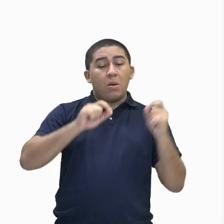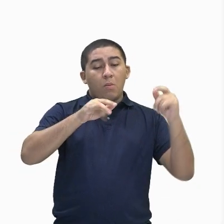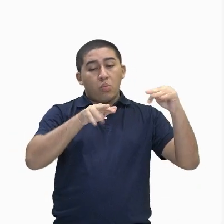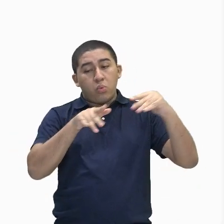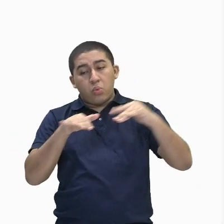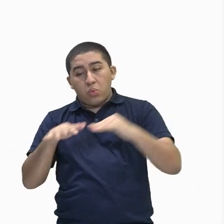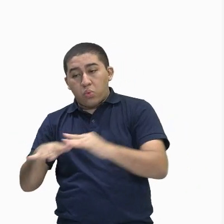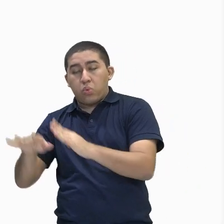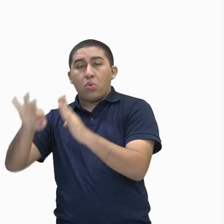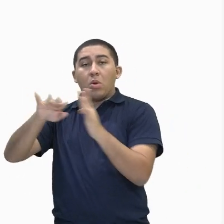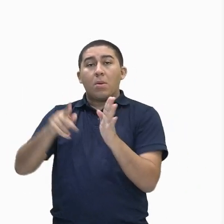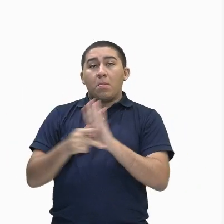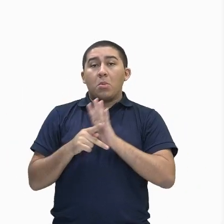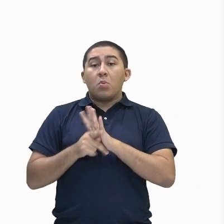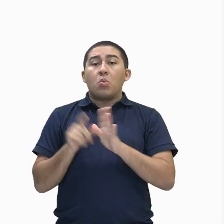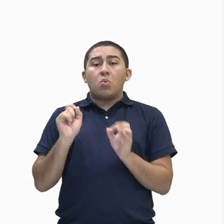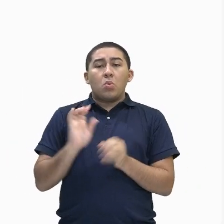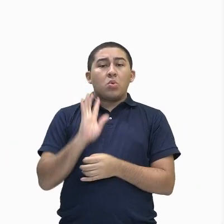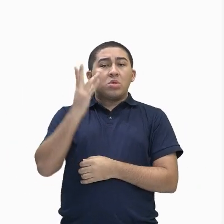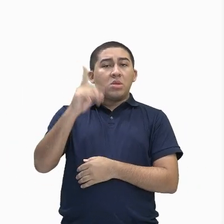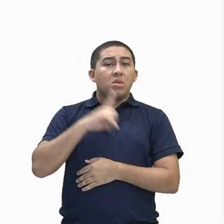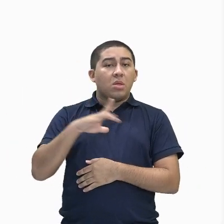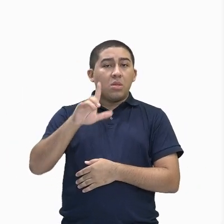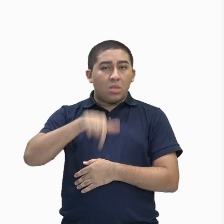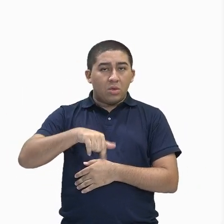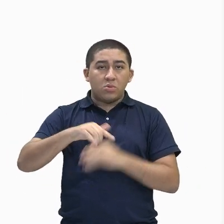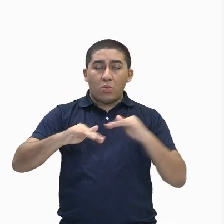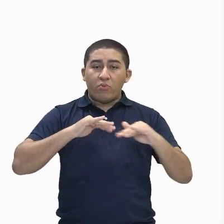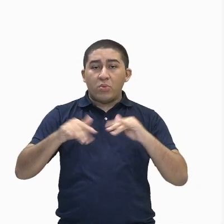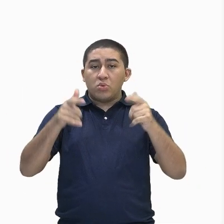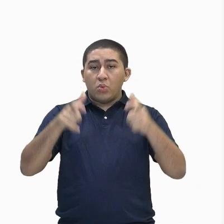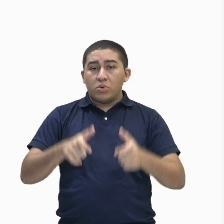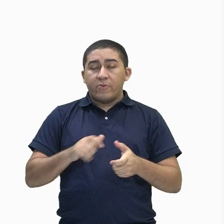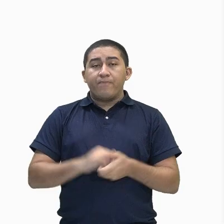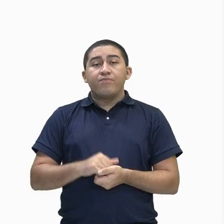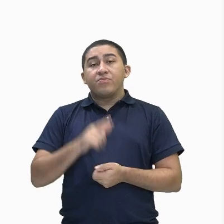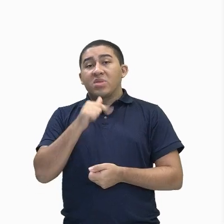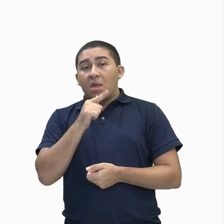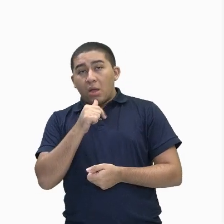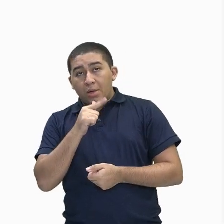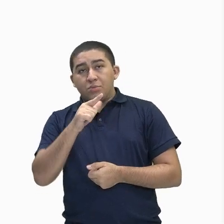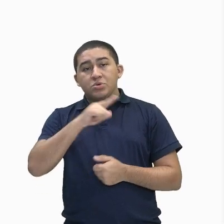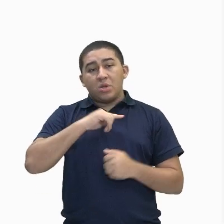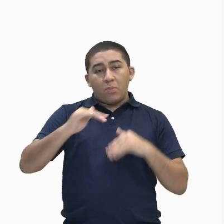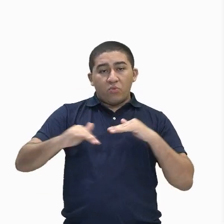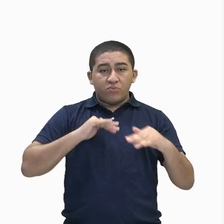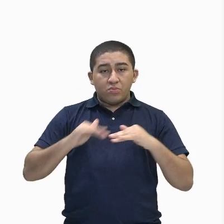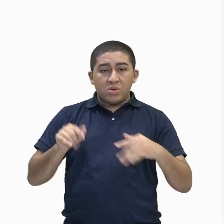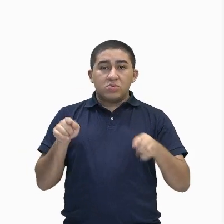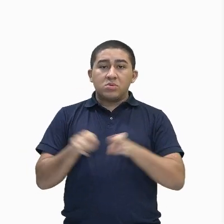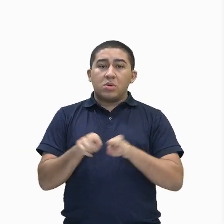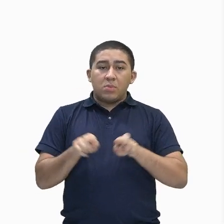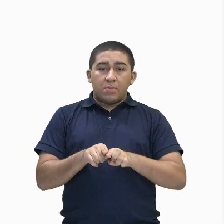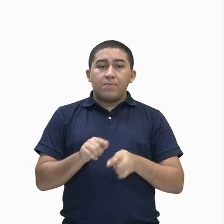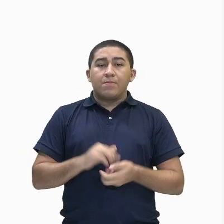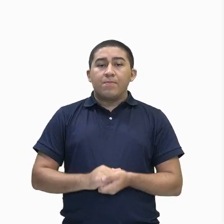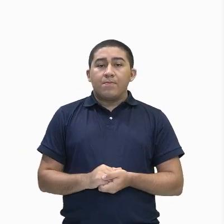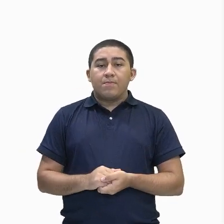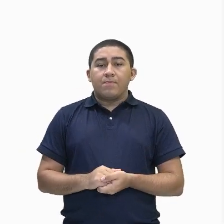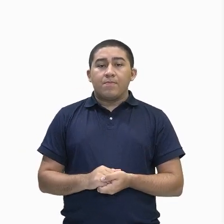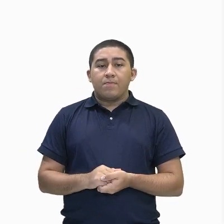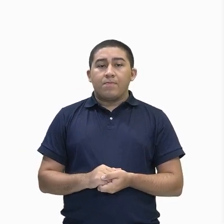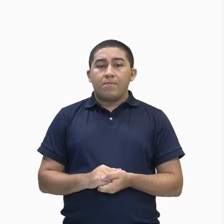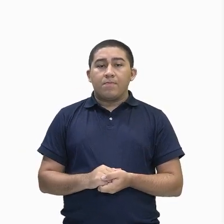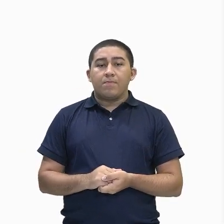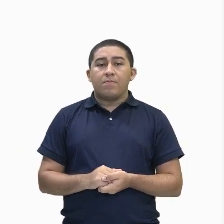global. E o que essa esteira vai transportar? Vai transportar a própria água, que está sendo movimentada devido à diferença de